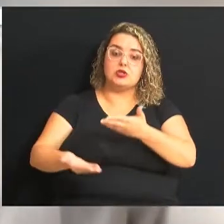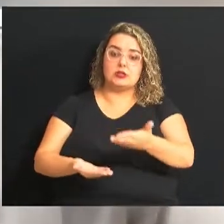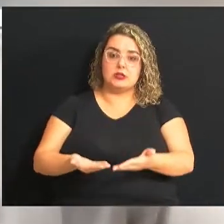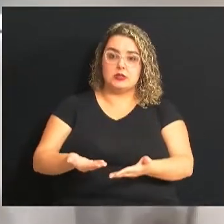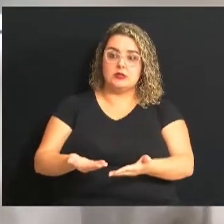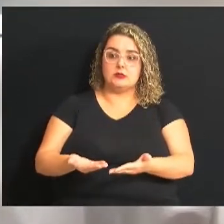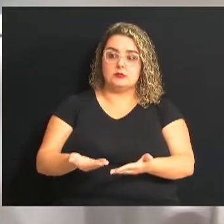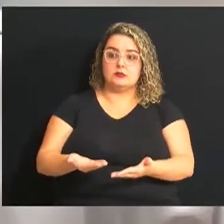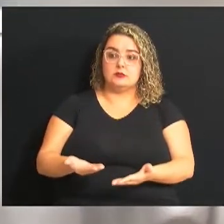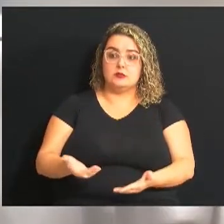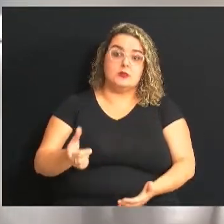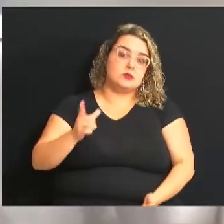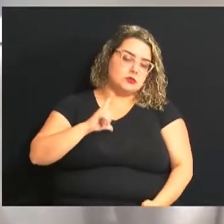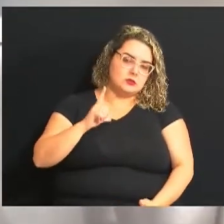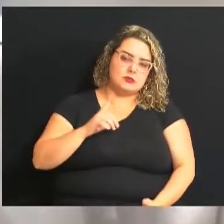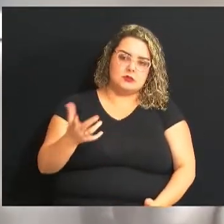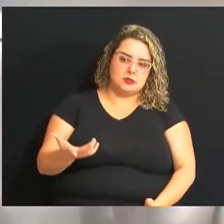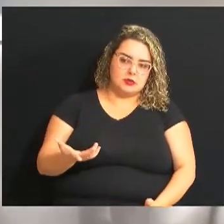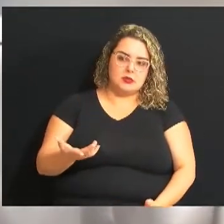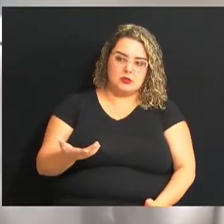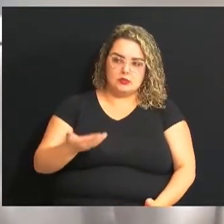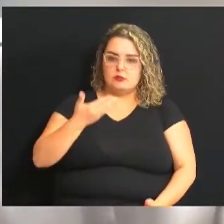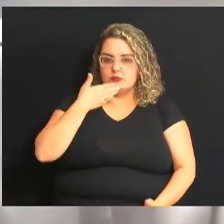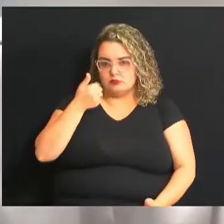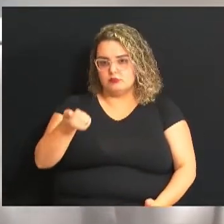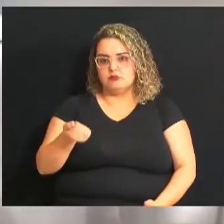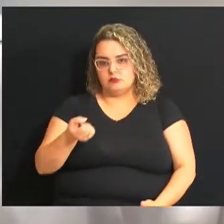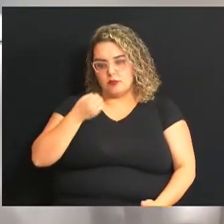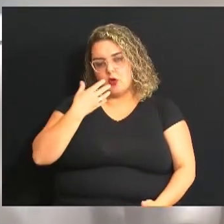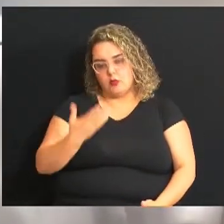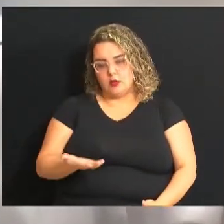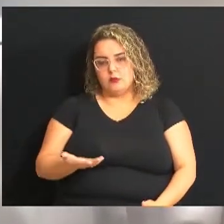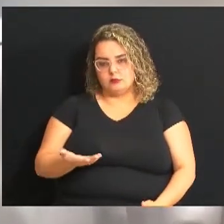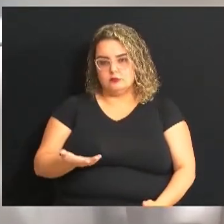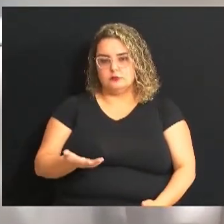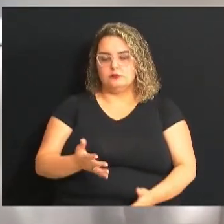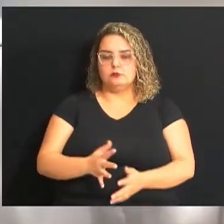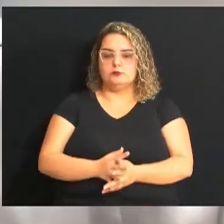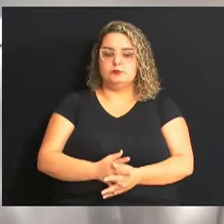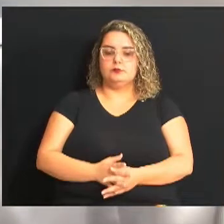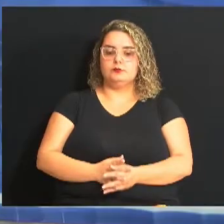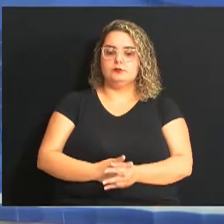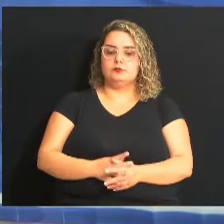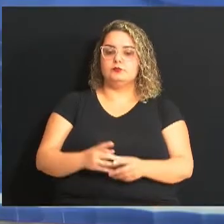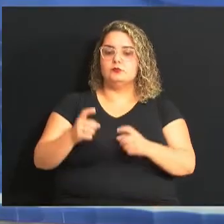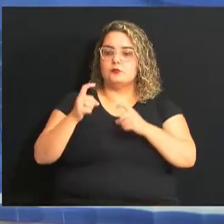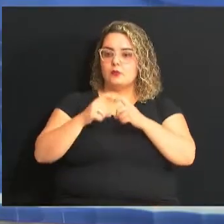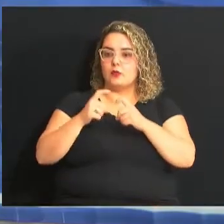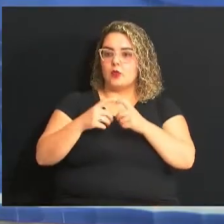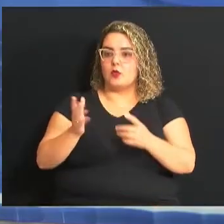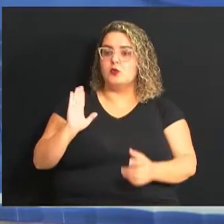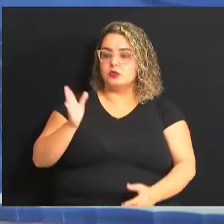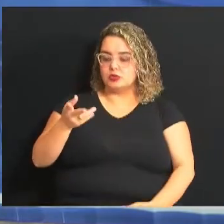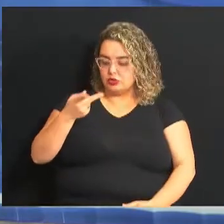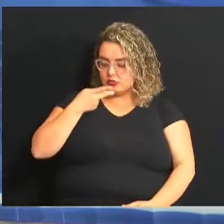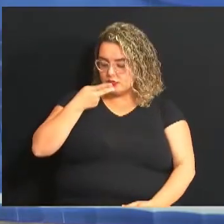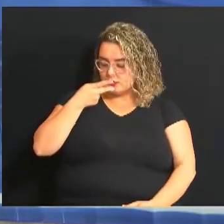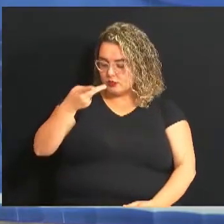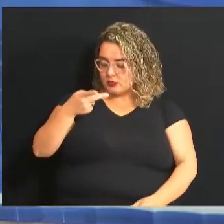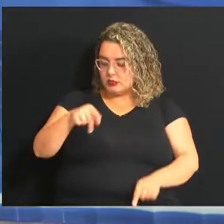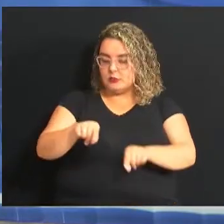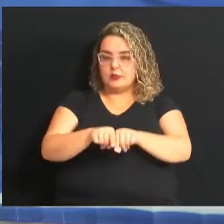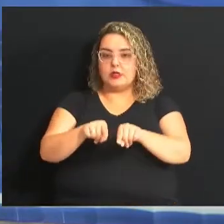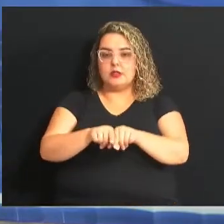enquanto você tem uma recuperação boa para isso. E doutor, aquilo que a gente já comentou também, a gente tem visto cada